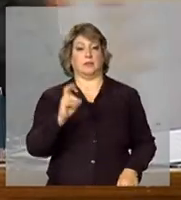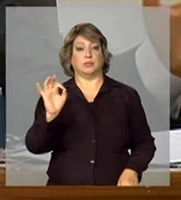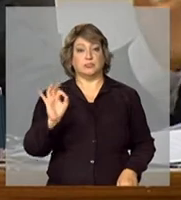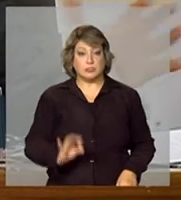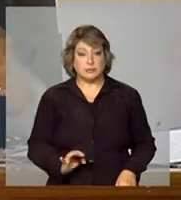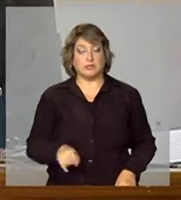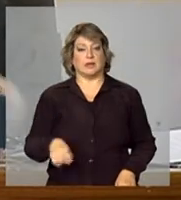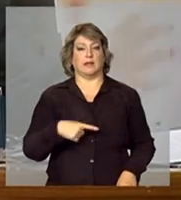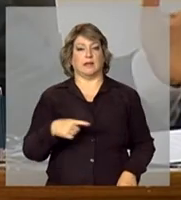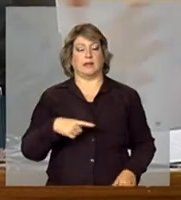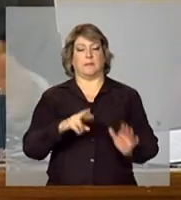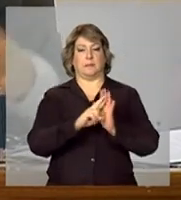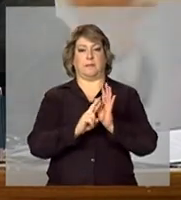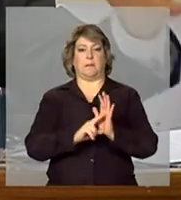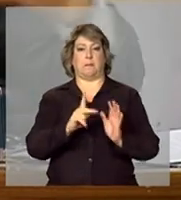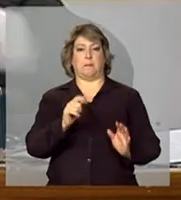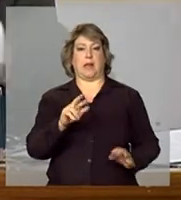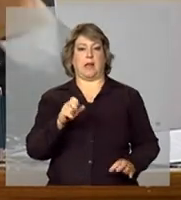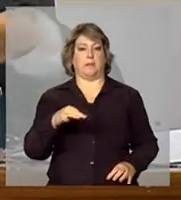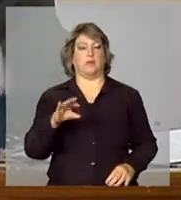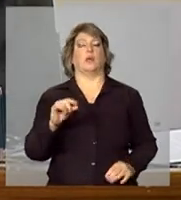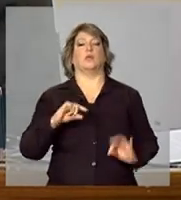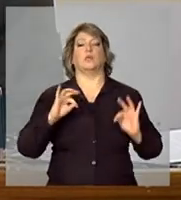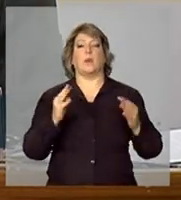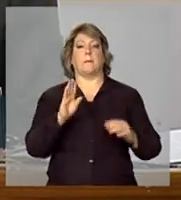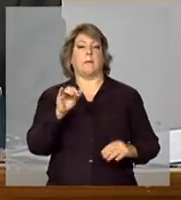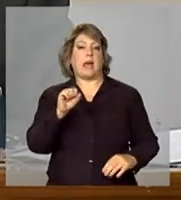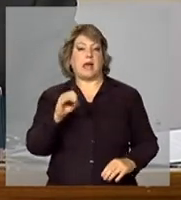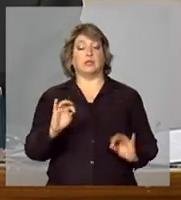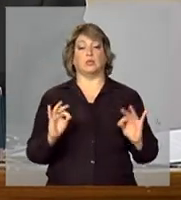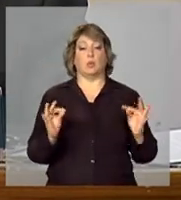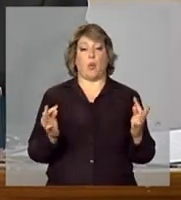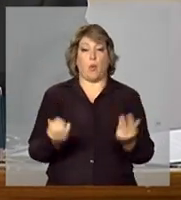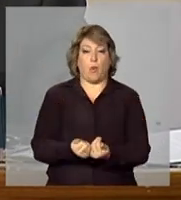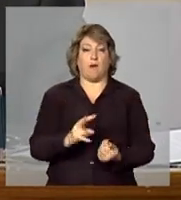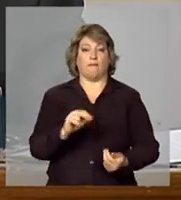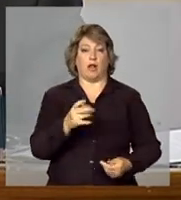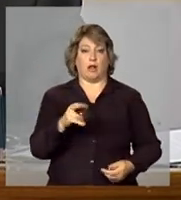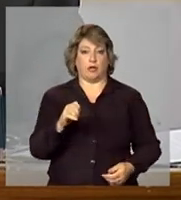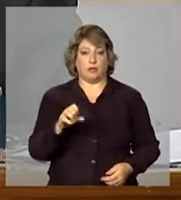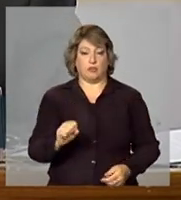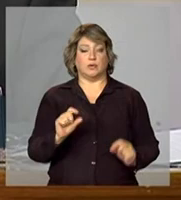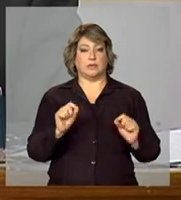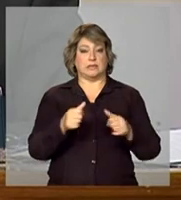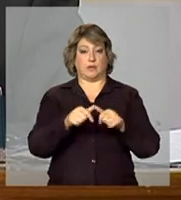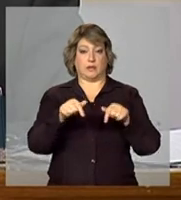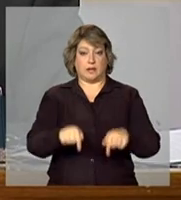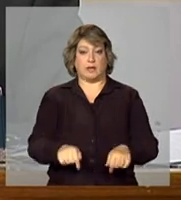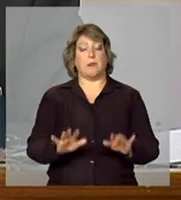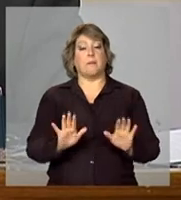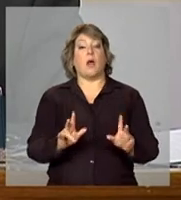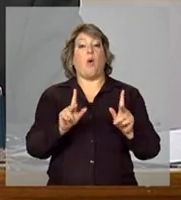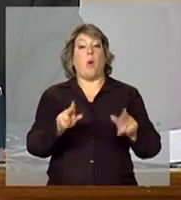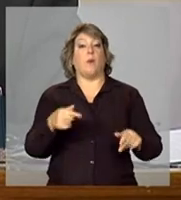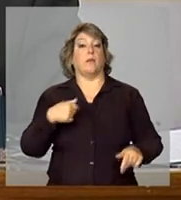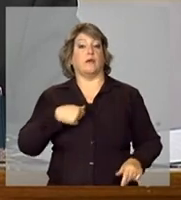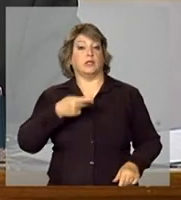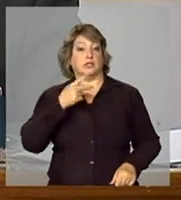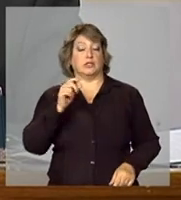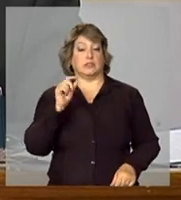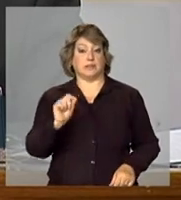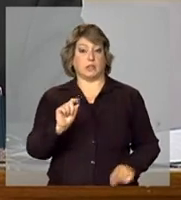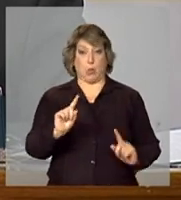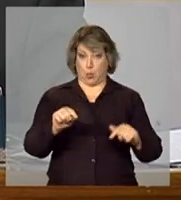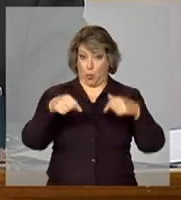que foi o parâmetro que deu a base de todos os todos os valores que a questão mas como eu disse no